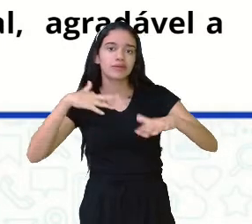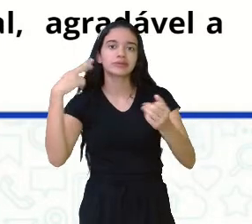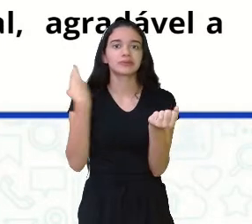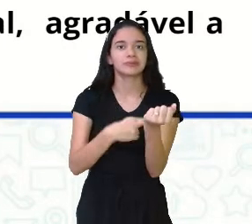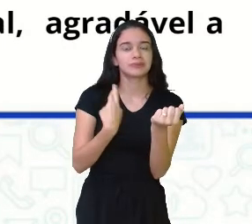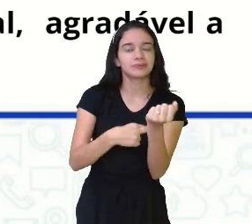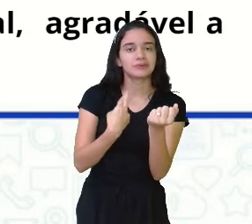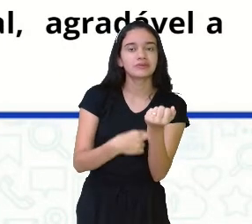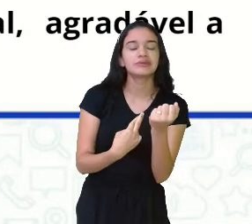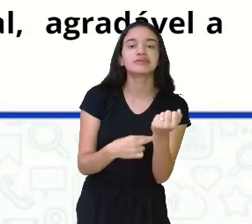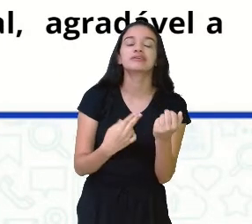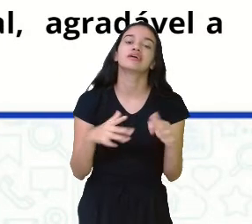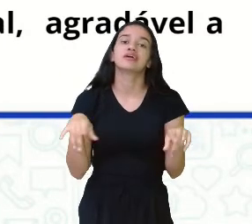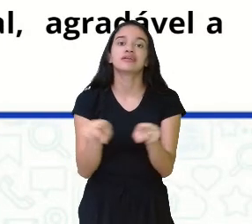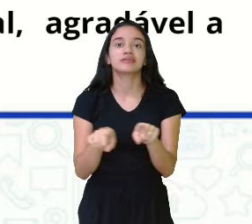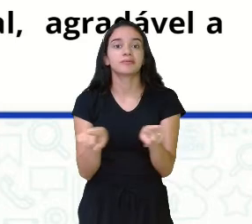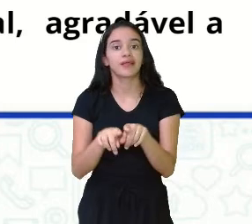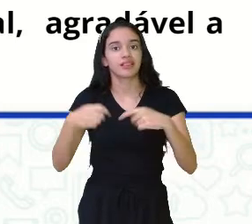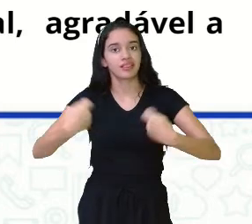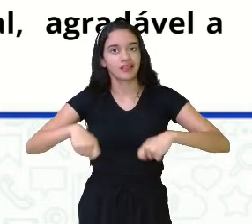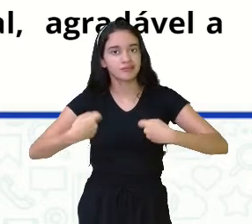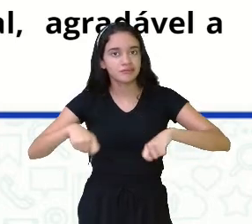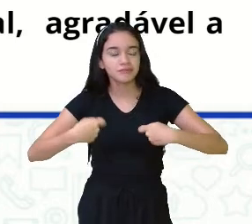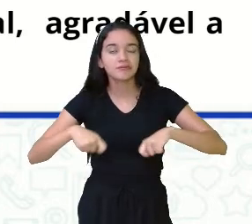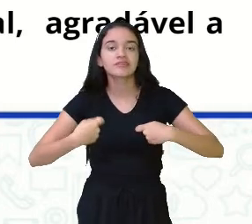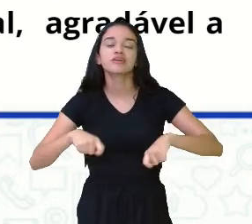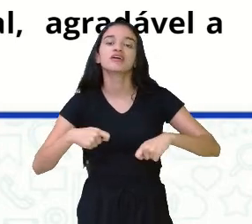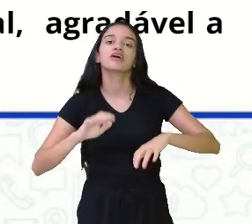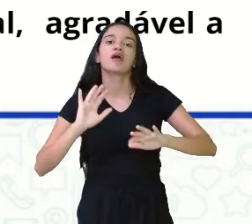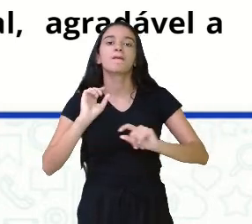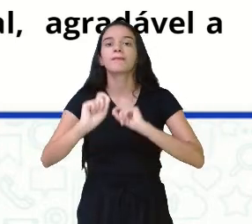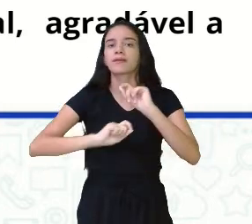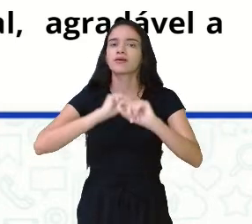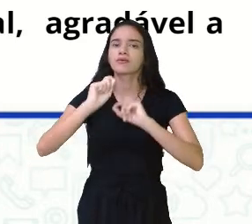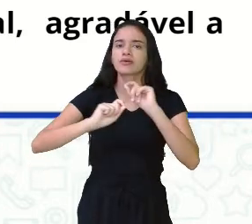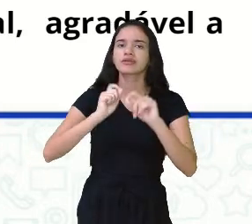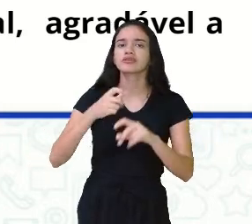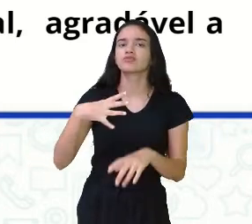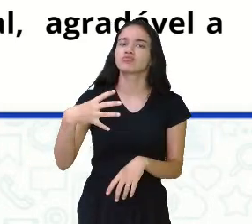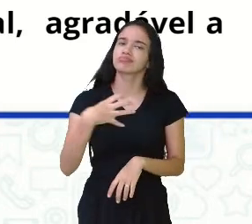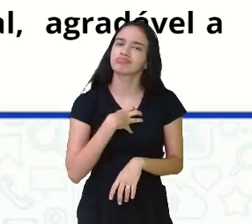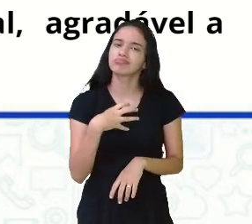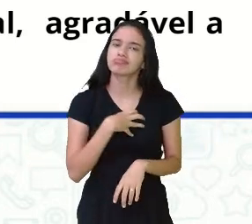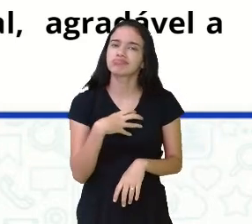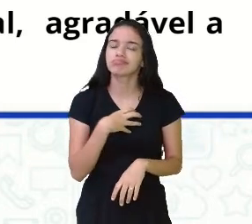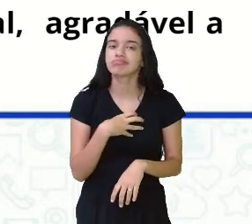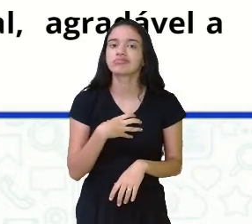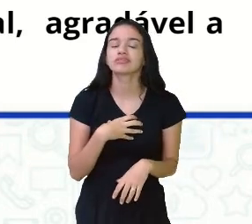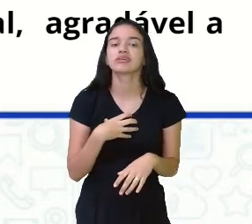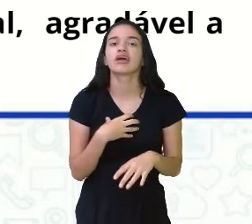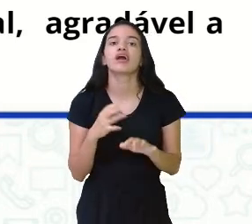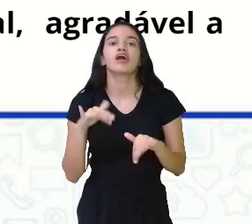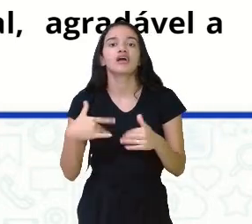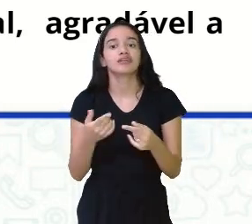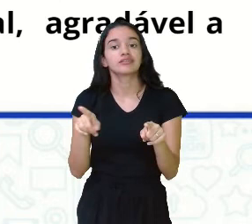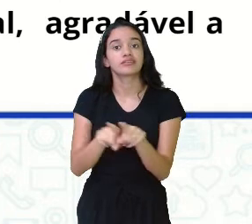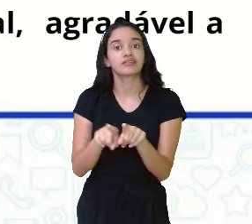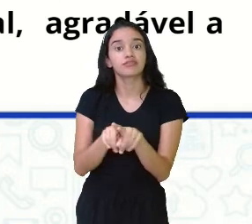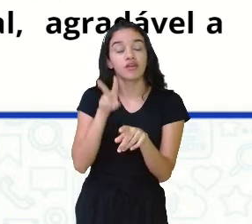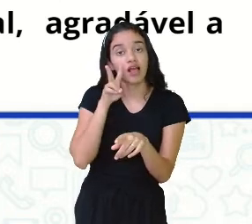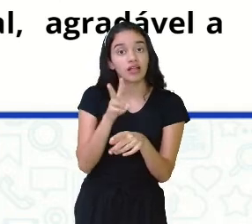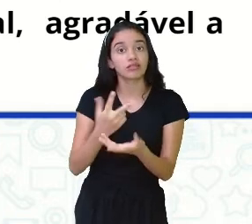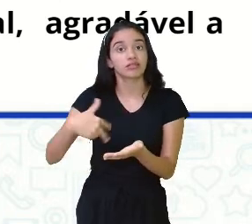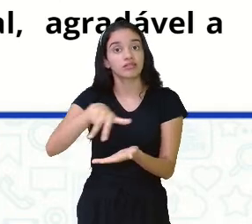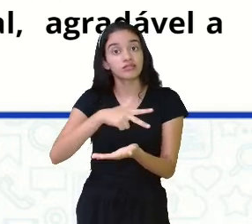ritmo e a tenacidade necessária para transmitir um sentimento àqueles que testemunham a dança.